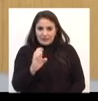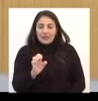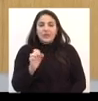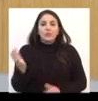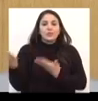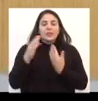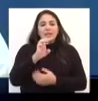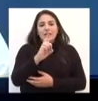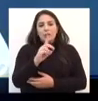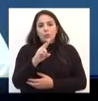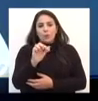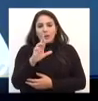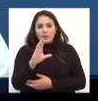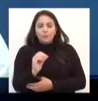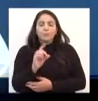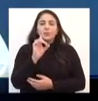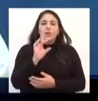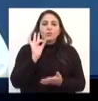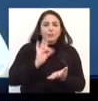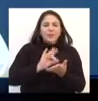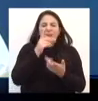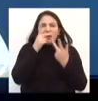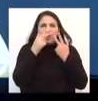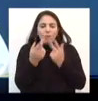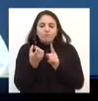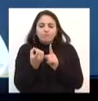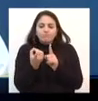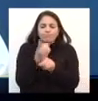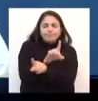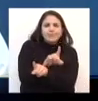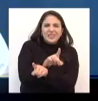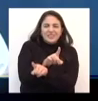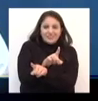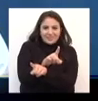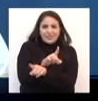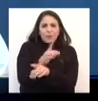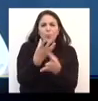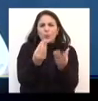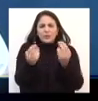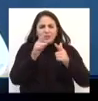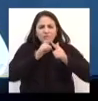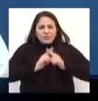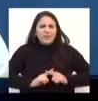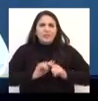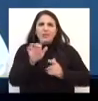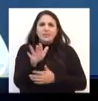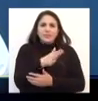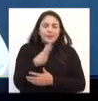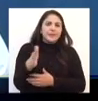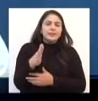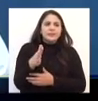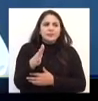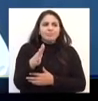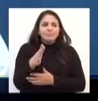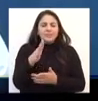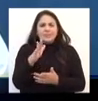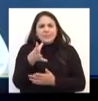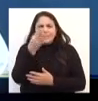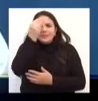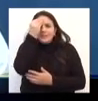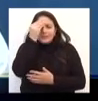dos Santos. Realmente é uma inversão, muitas vezes no sentido de a